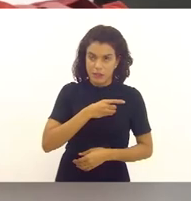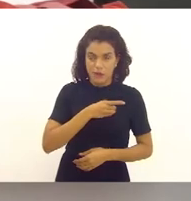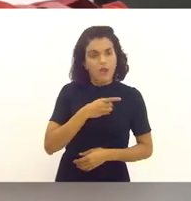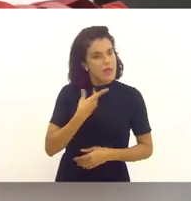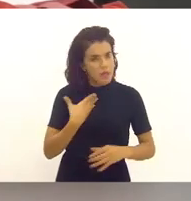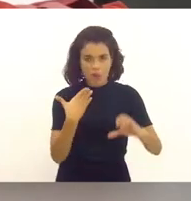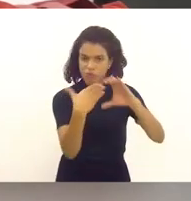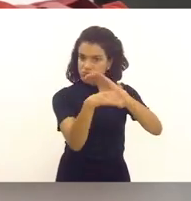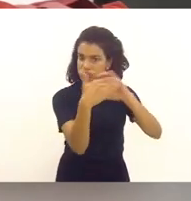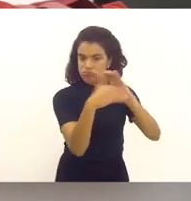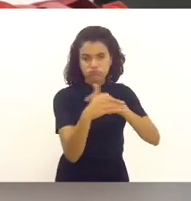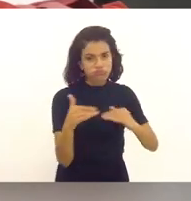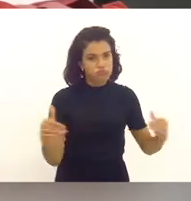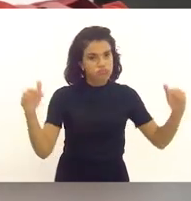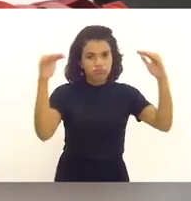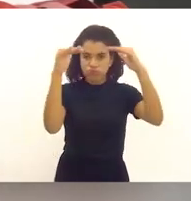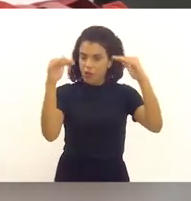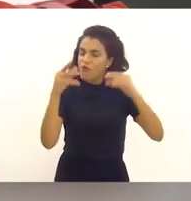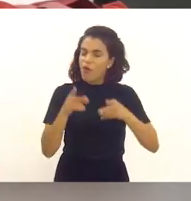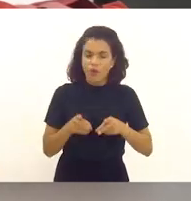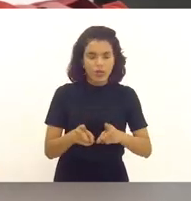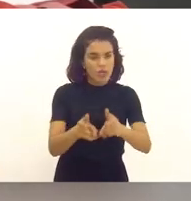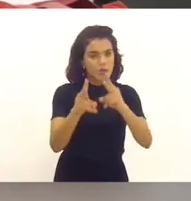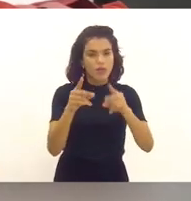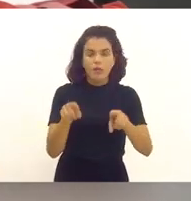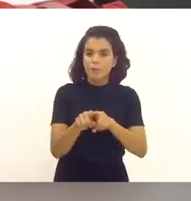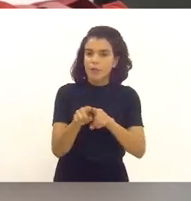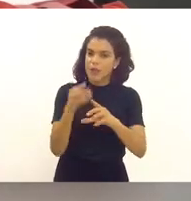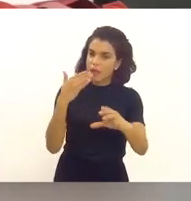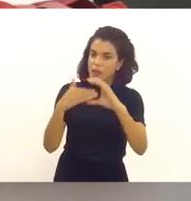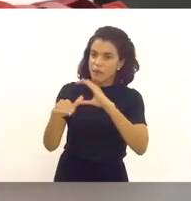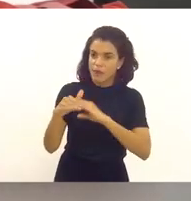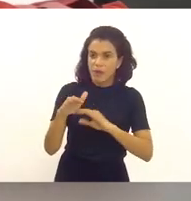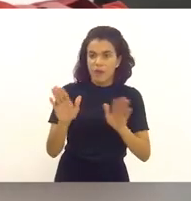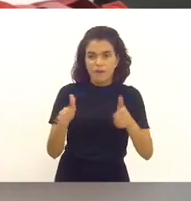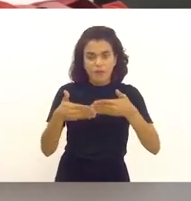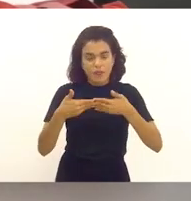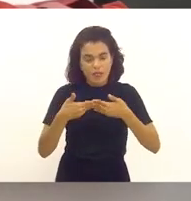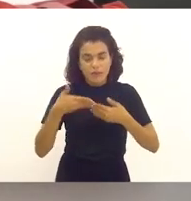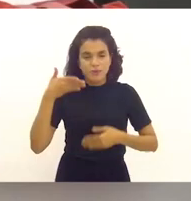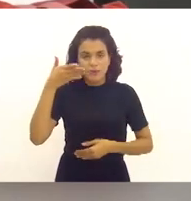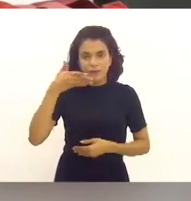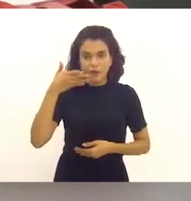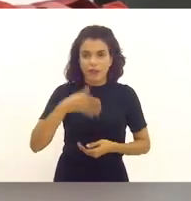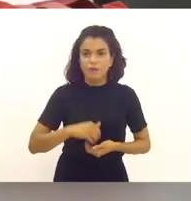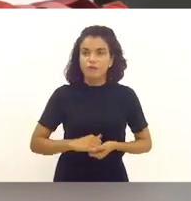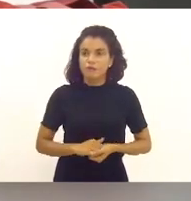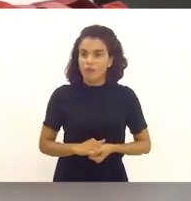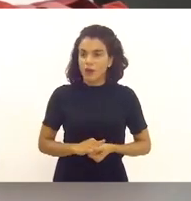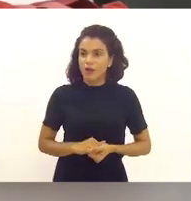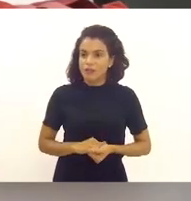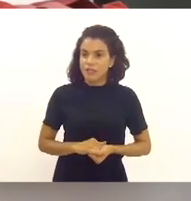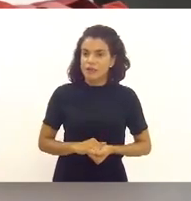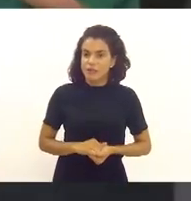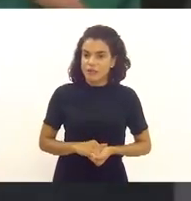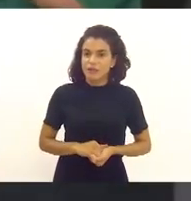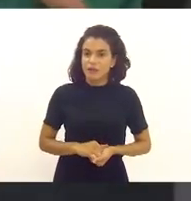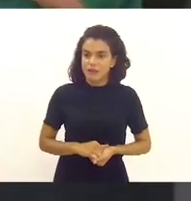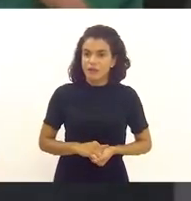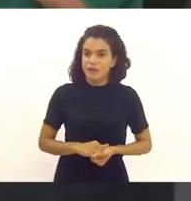encaminho para as autoridades competente vou encaminhar para ser um mandato também tá e finaliza aqui a minha fala